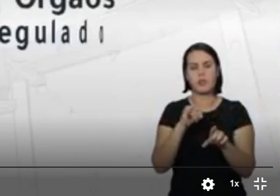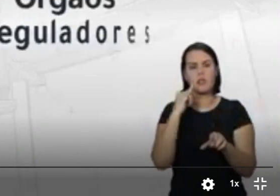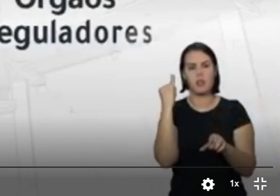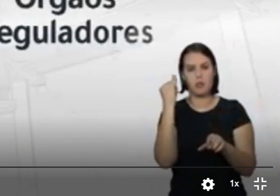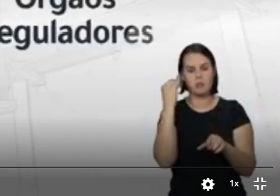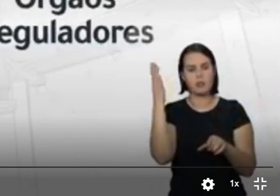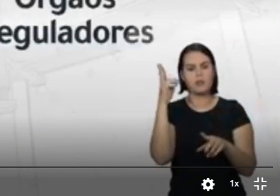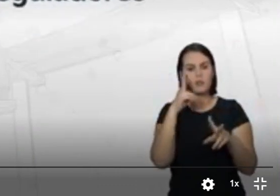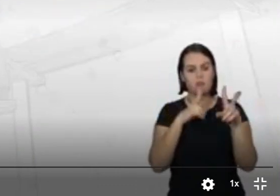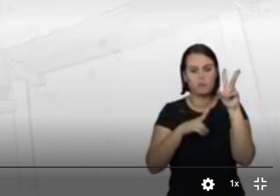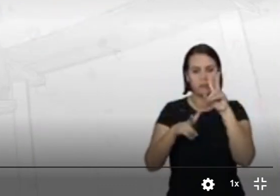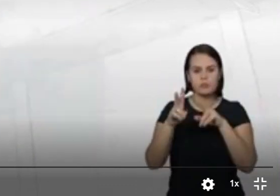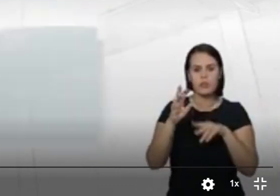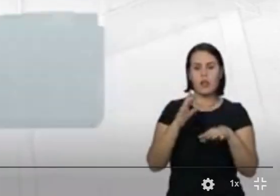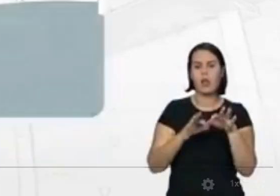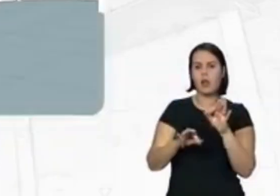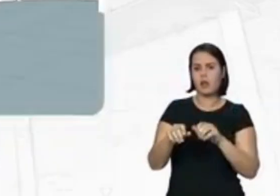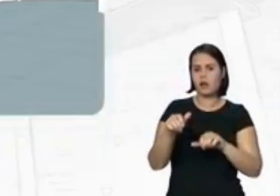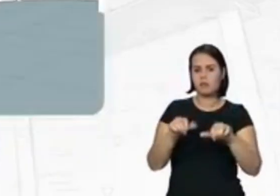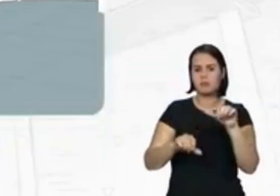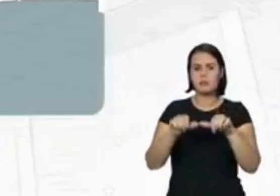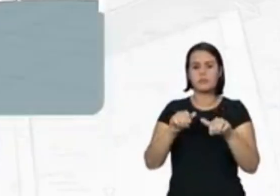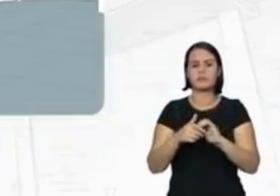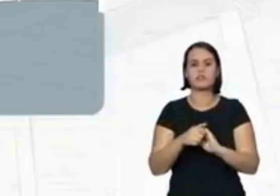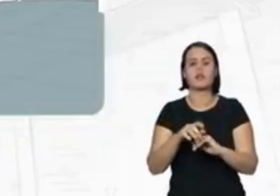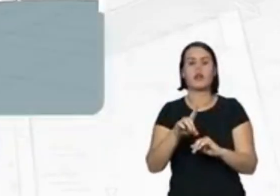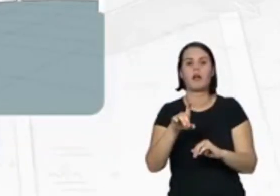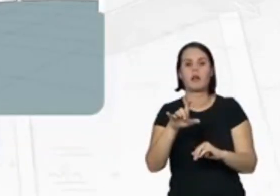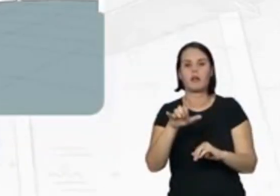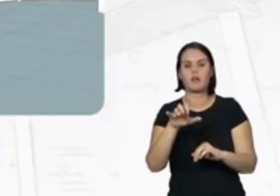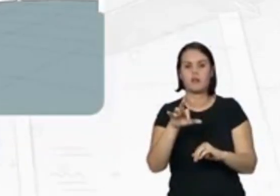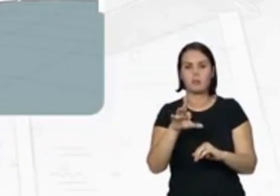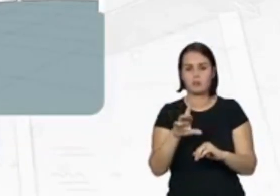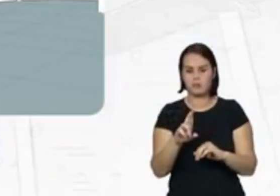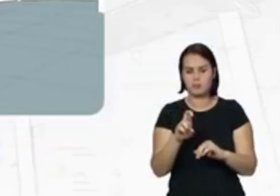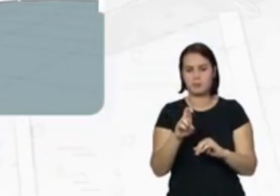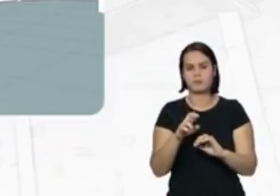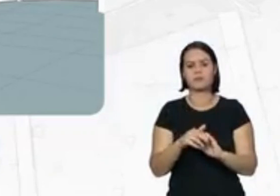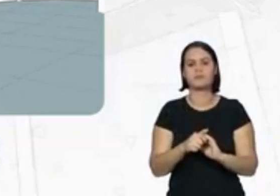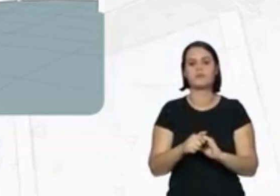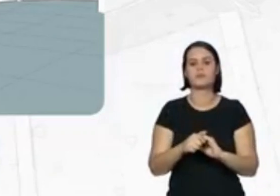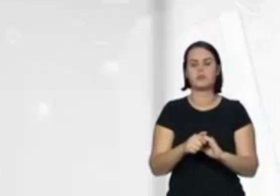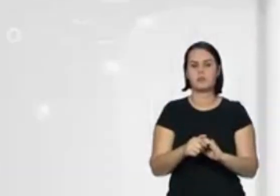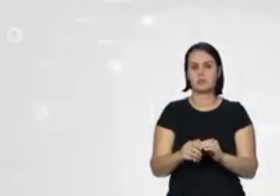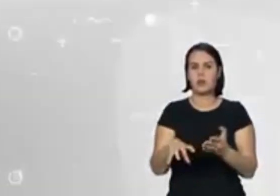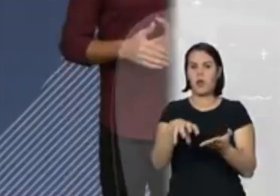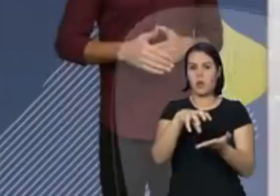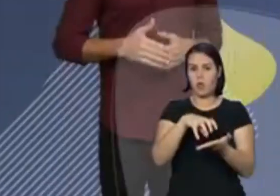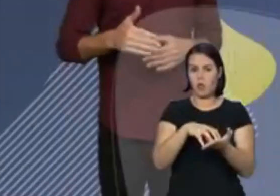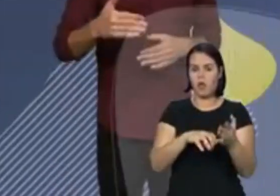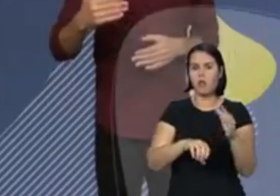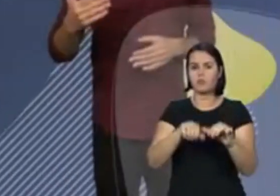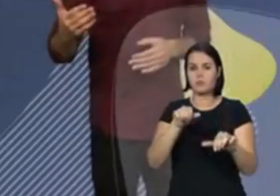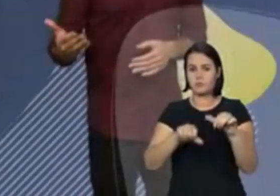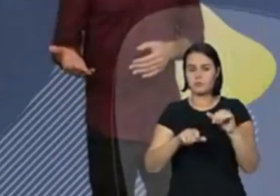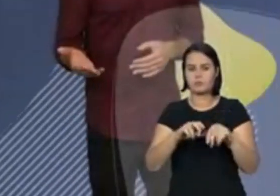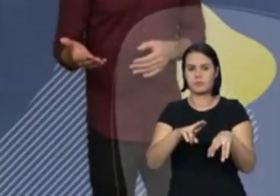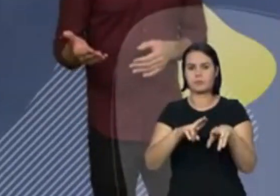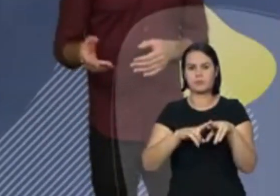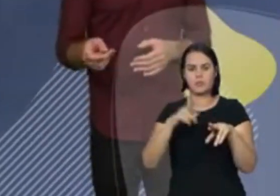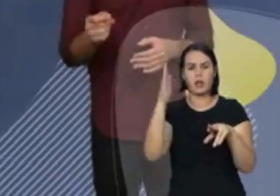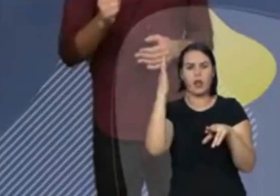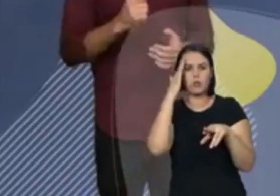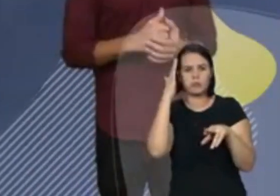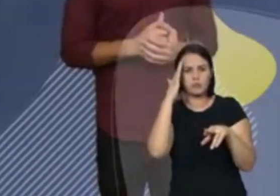estabelecidas por órgãos reguladores, como o DR, Departamento de Estradas de Rodagem, por exemplo. Partindo dessas